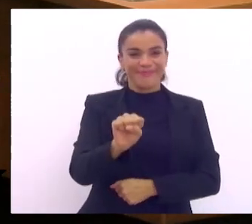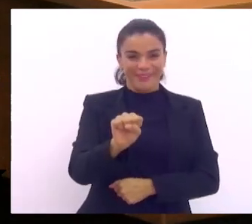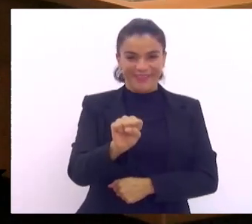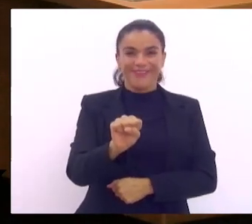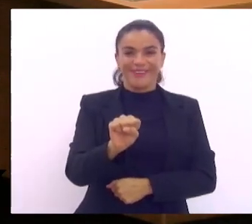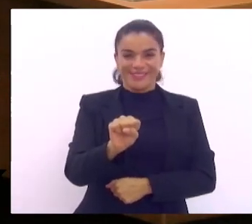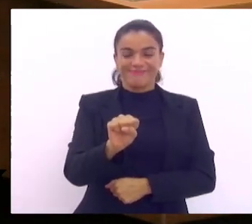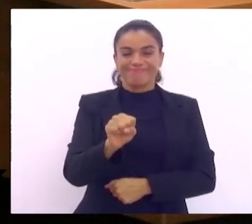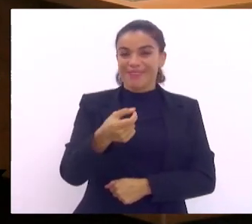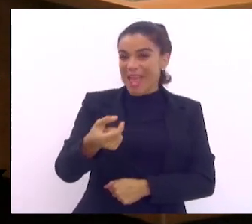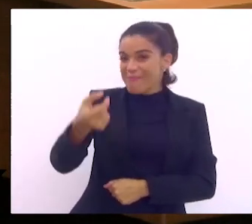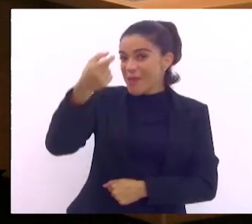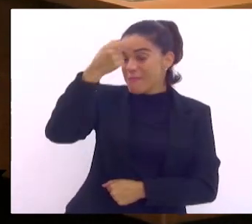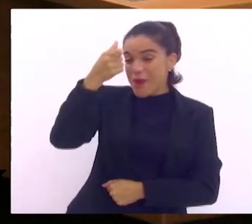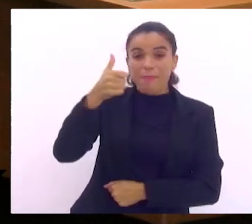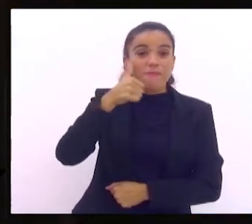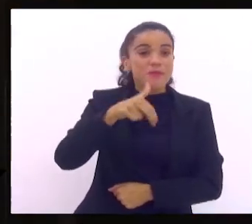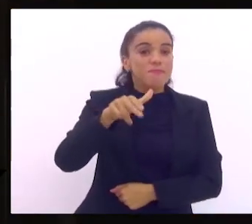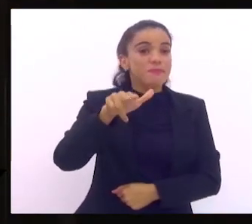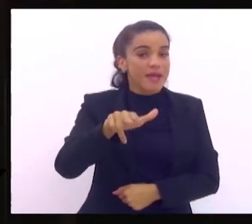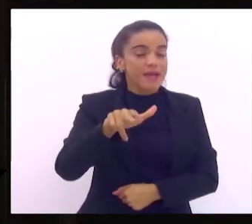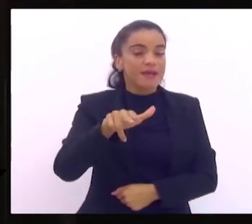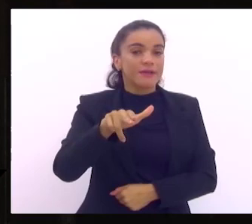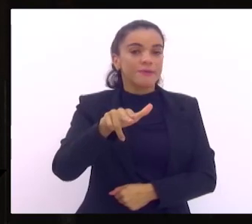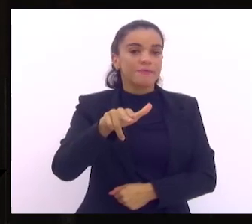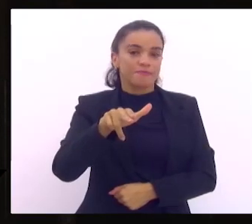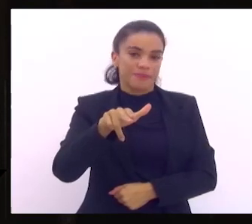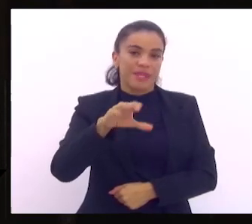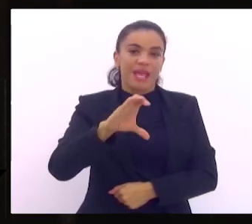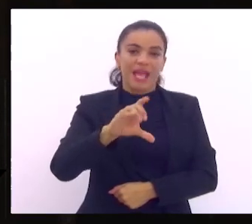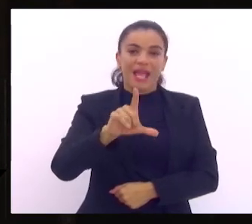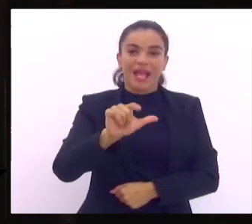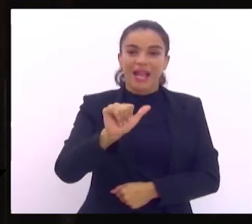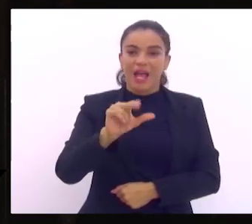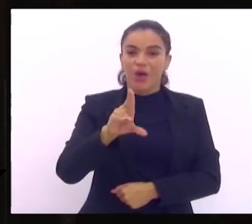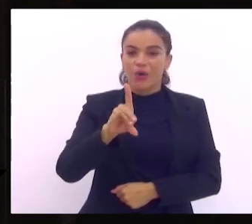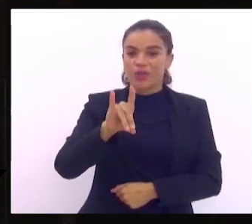Porque, na memória da minha irmã, Claudileia Matos, que foi uma atleta,